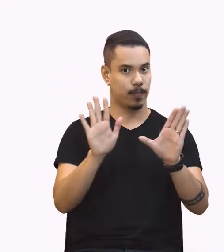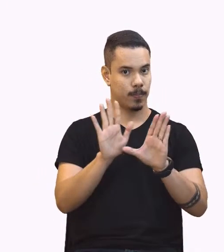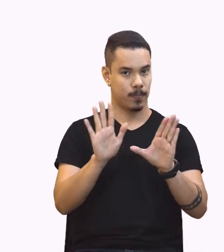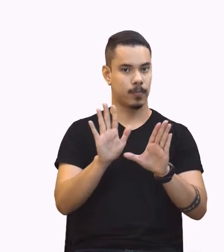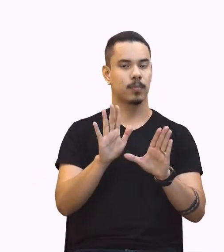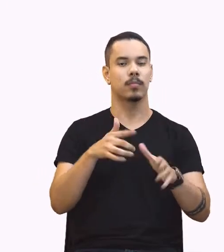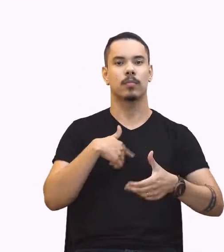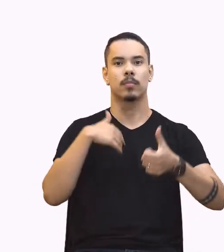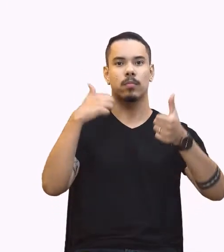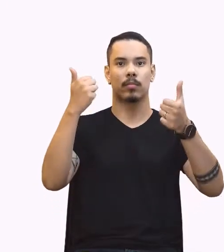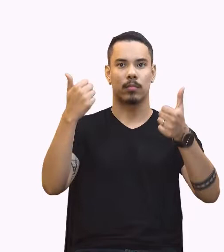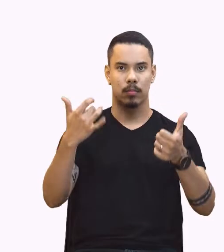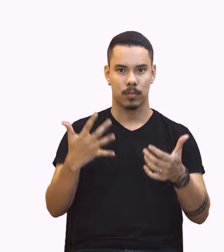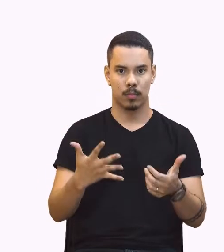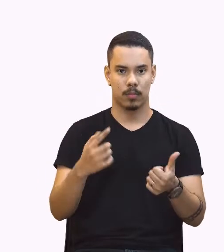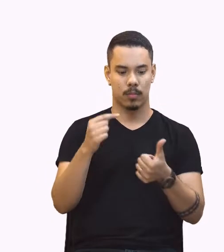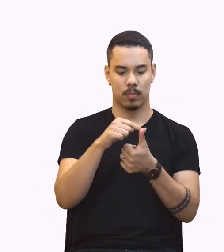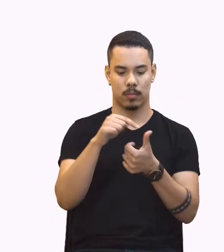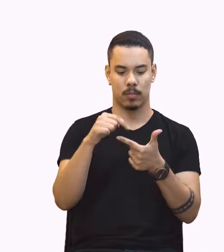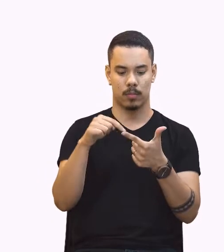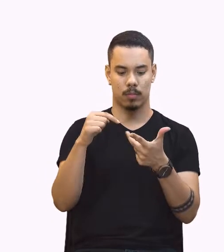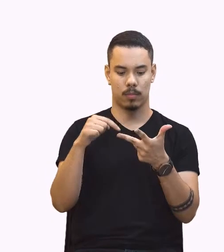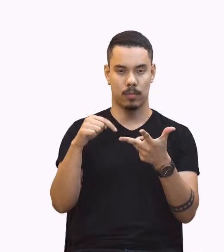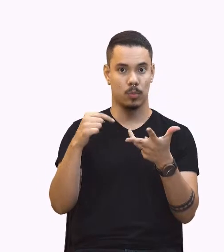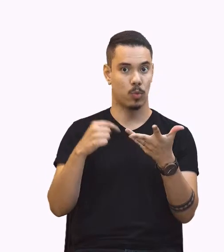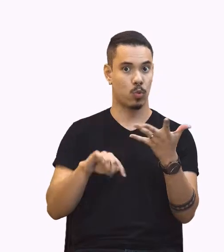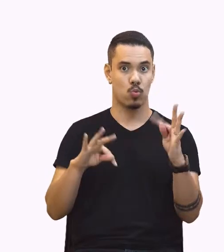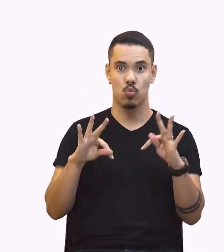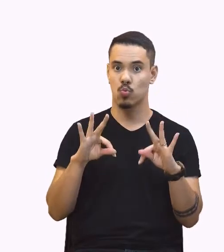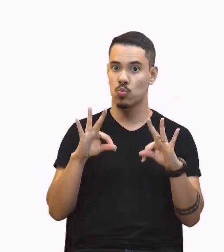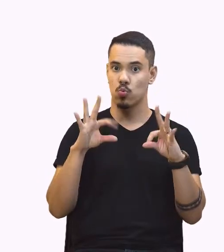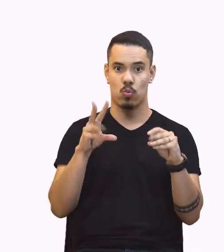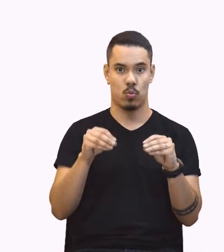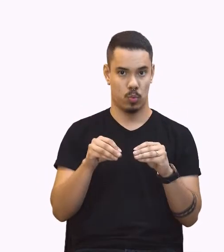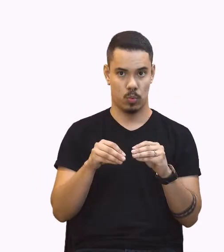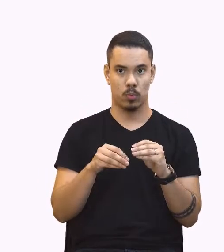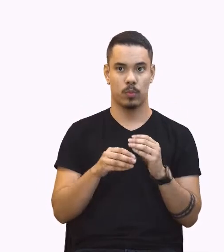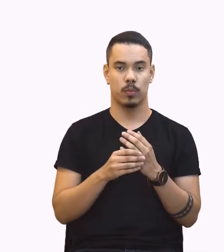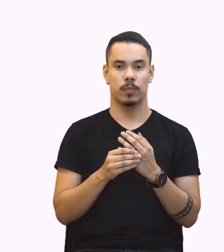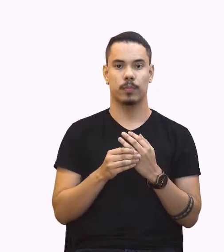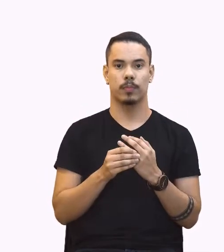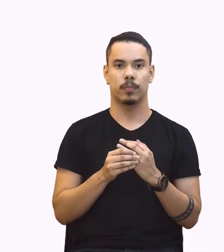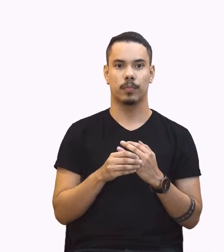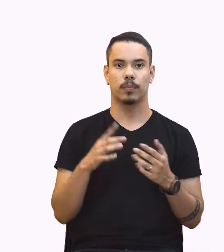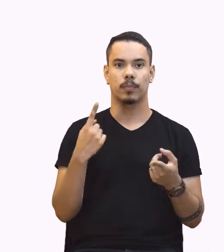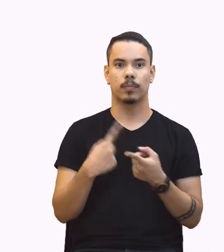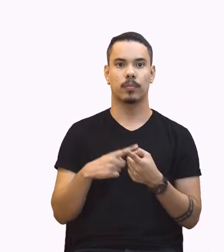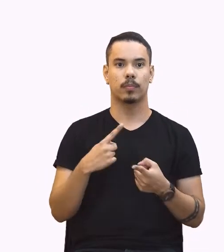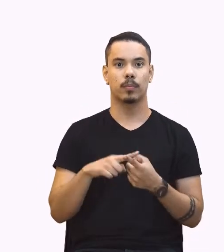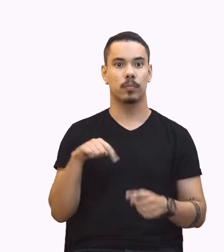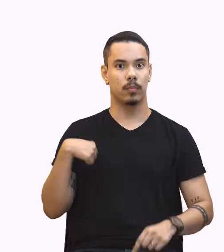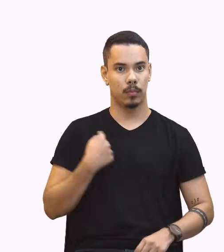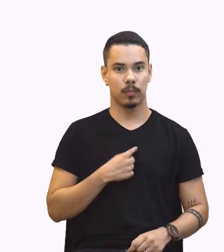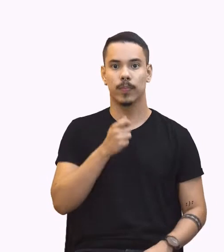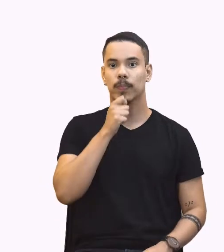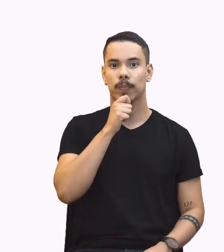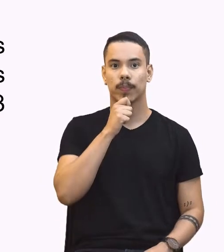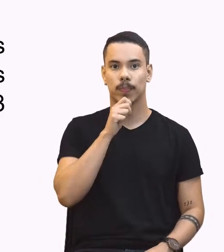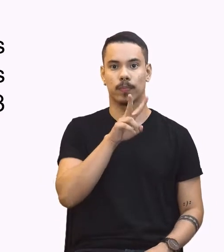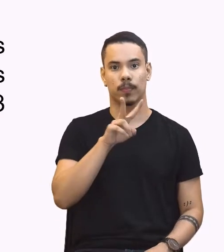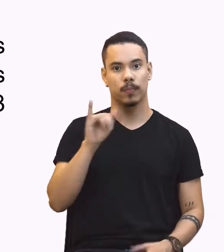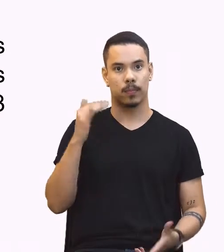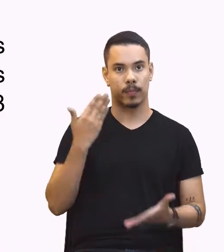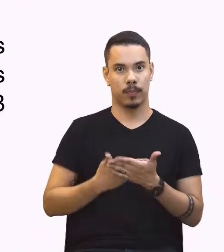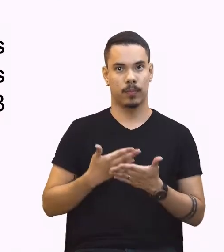Cinismo, epicurismo, estoicismo, ecletismo, ceticismo, tudo isso a gente vai ver. Então, tenham